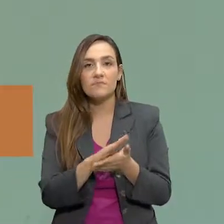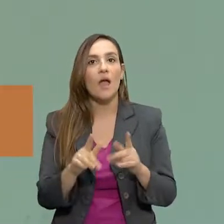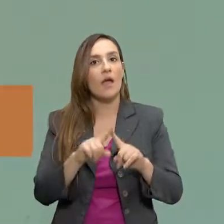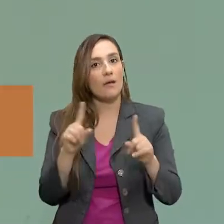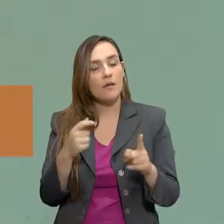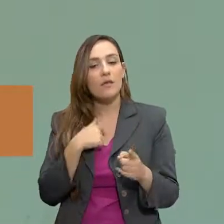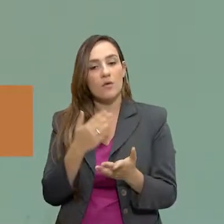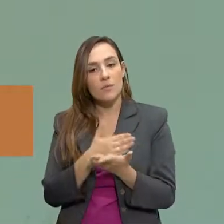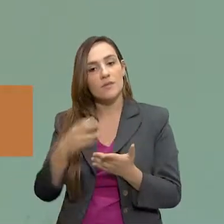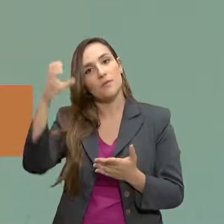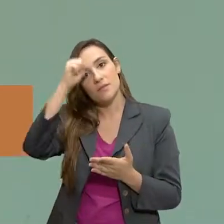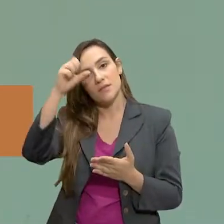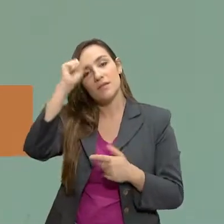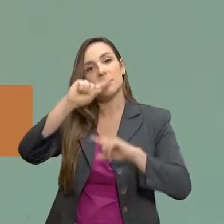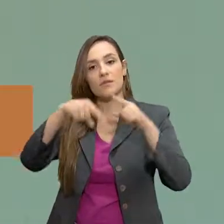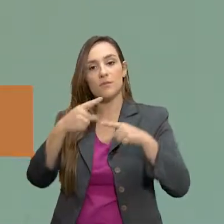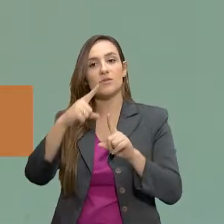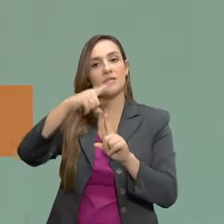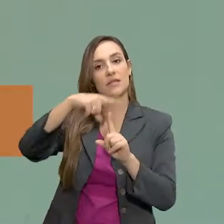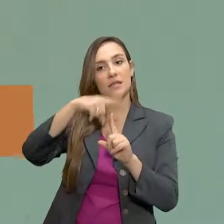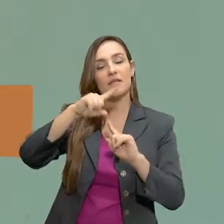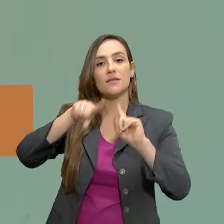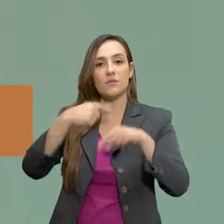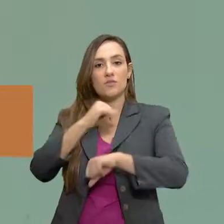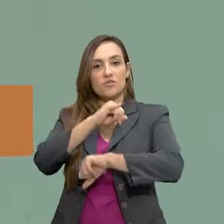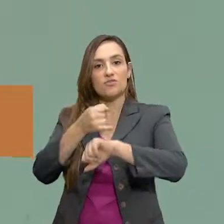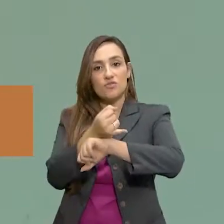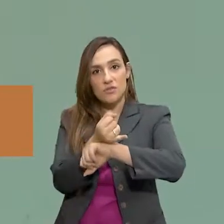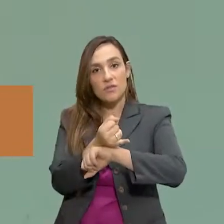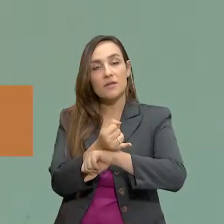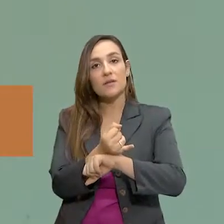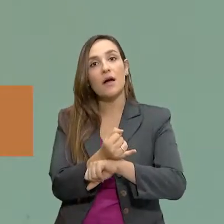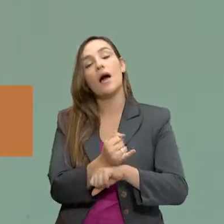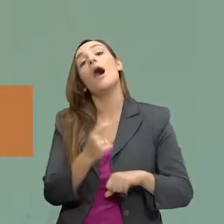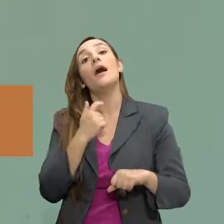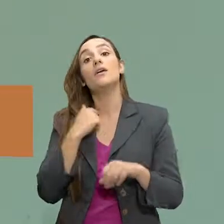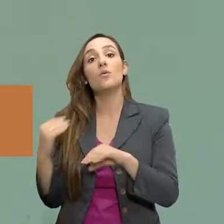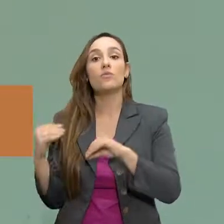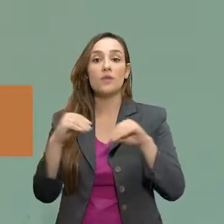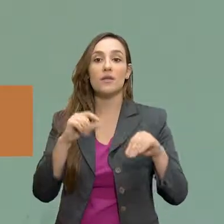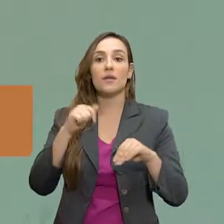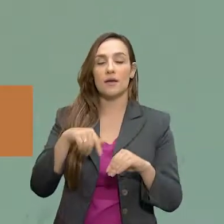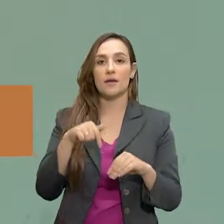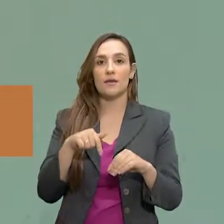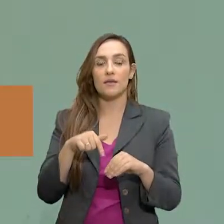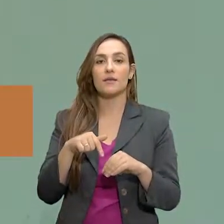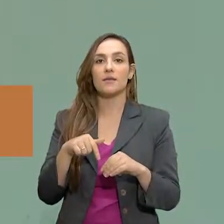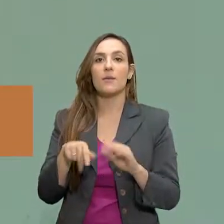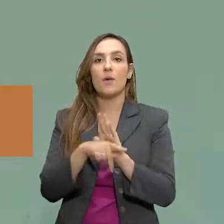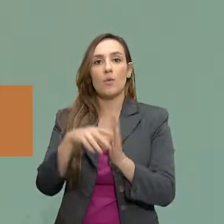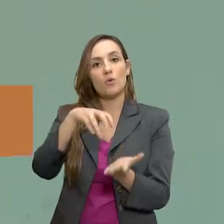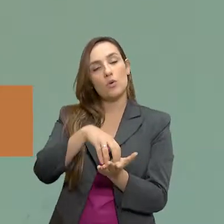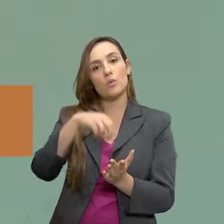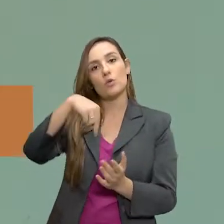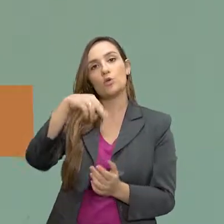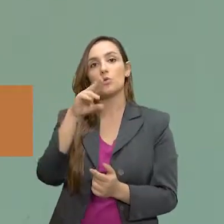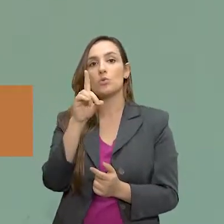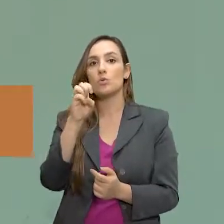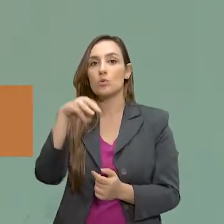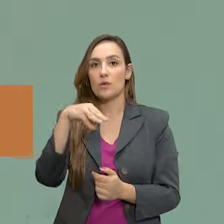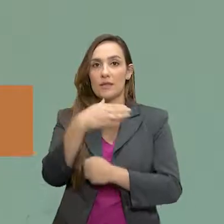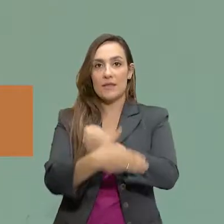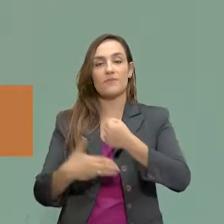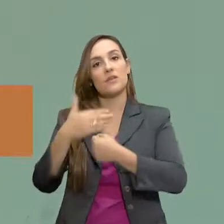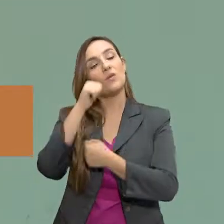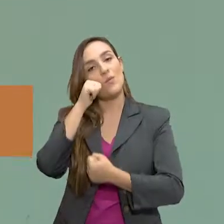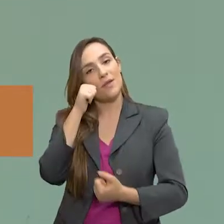aprendi muito ali. Desde então, eu depois fui para Terenos, Jardim, desde 2014 eu sou defensora pública de defesa da mulher e integrante do NUDEM, que é o